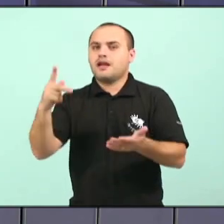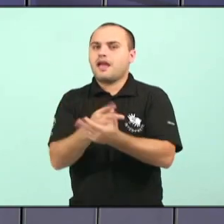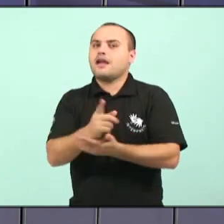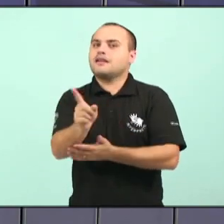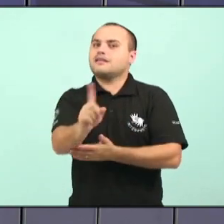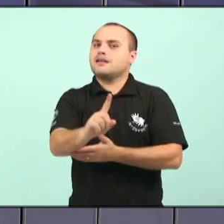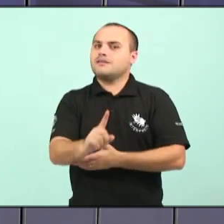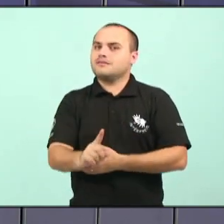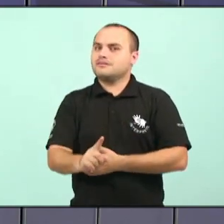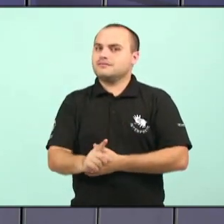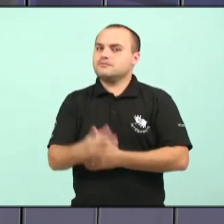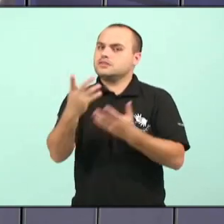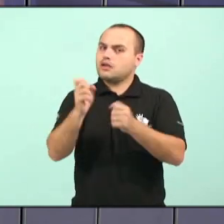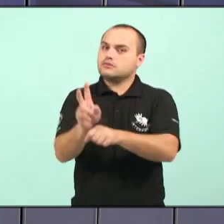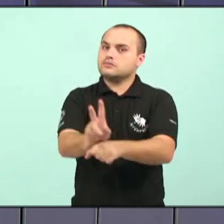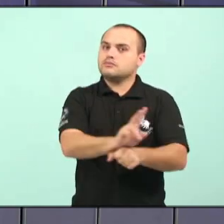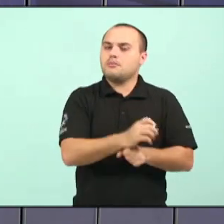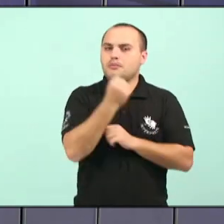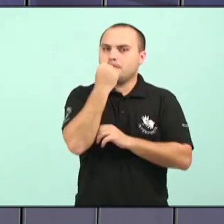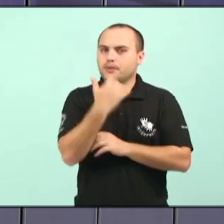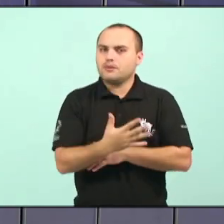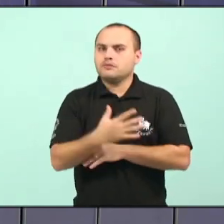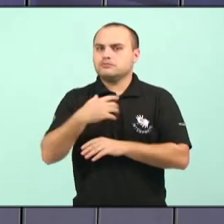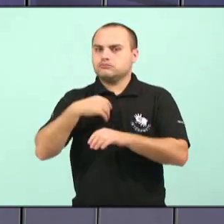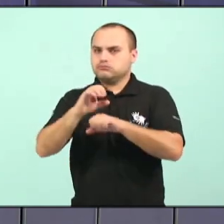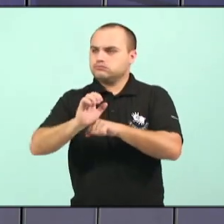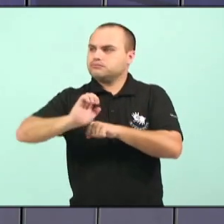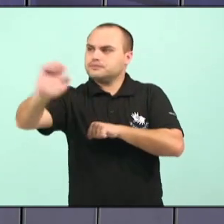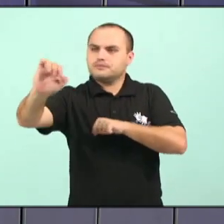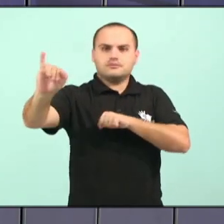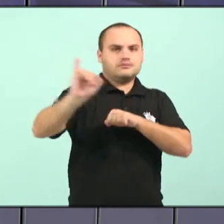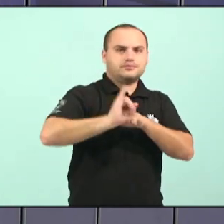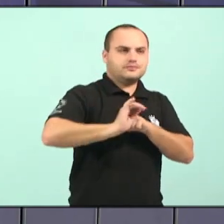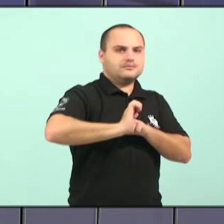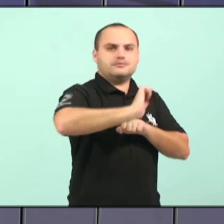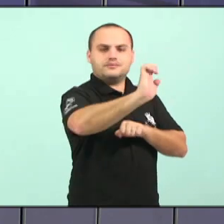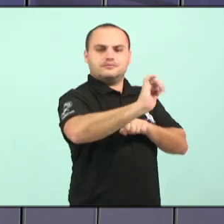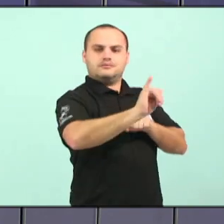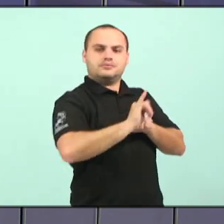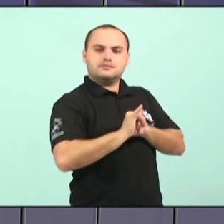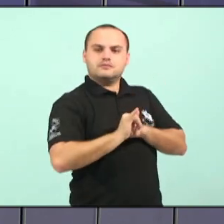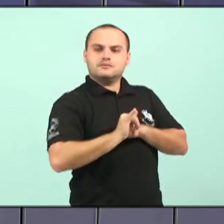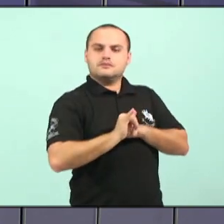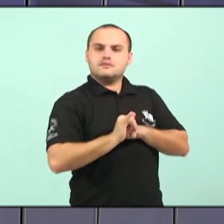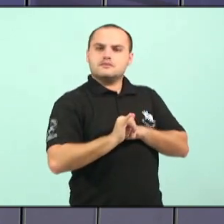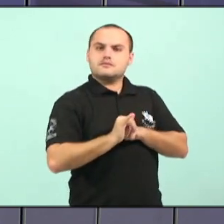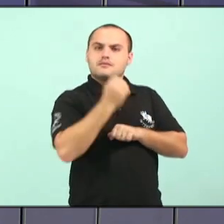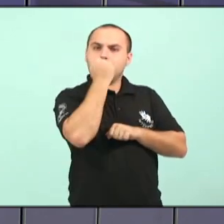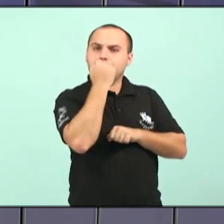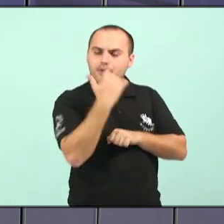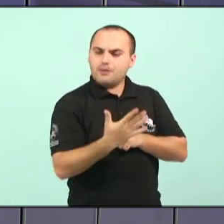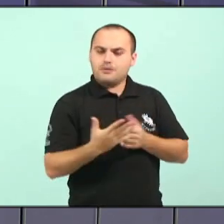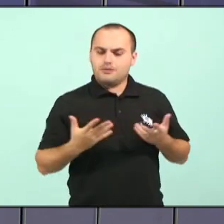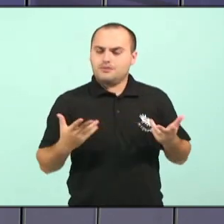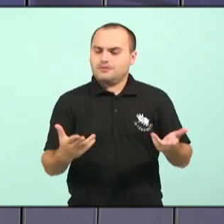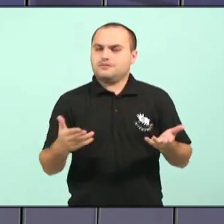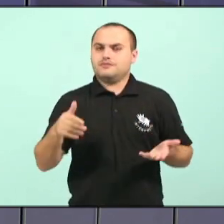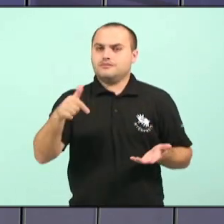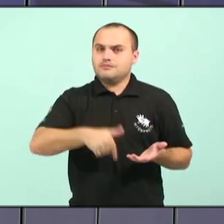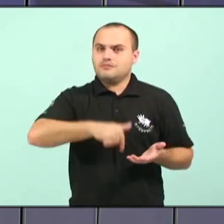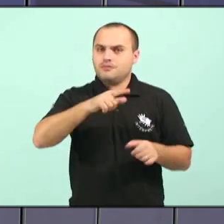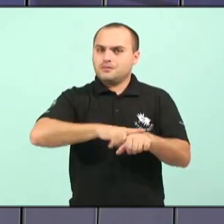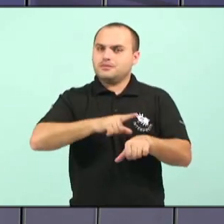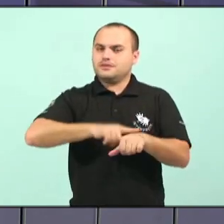um superintendente bom para que ele possa exportar suas mercadorias de forma condizente com a realidade. Então,